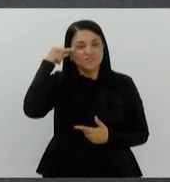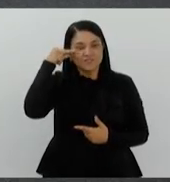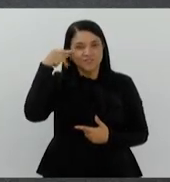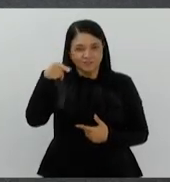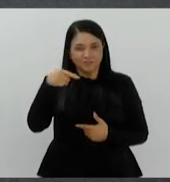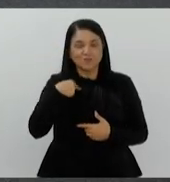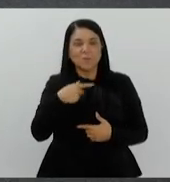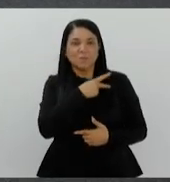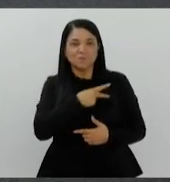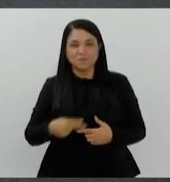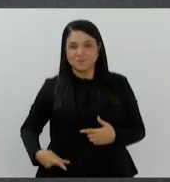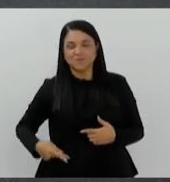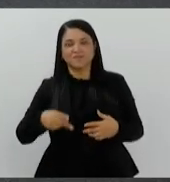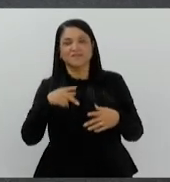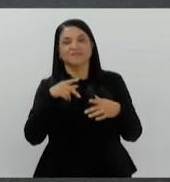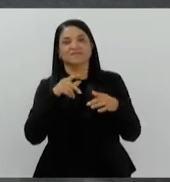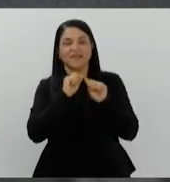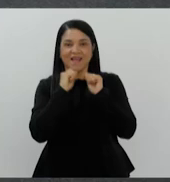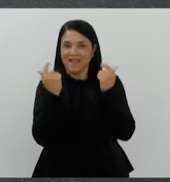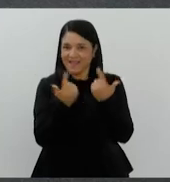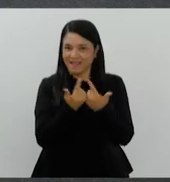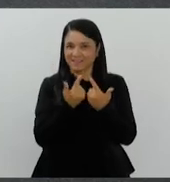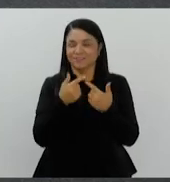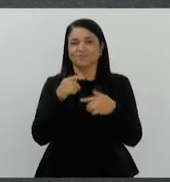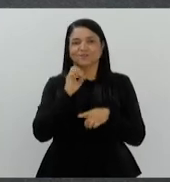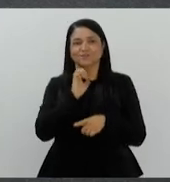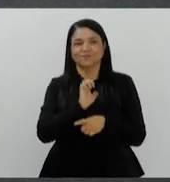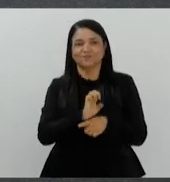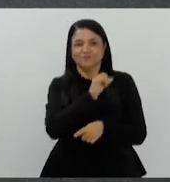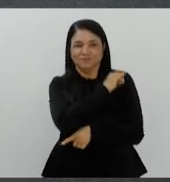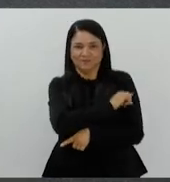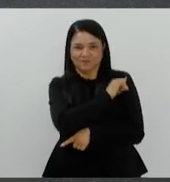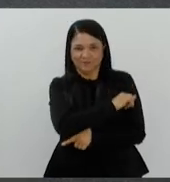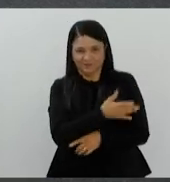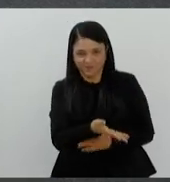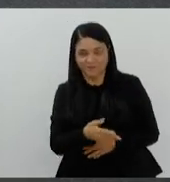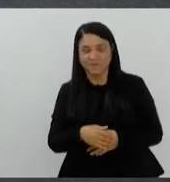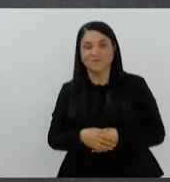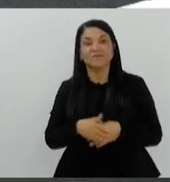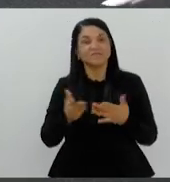Legislativo do Rio de Janeiro. Agora, deixa eu rapidamente dizer o seguinte.